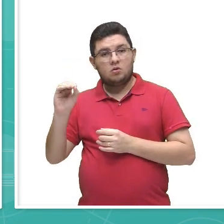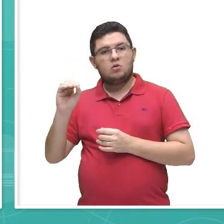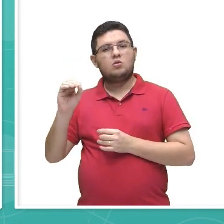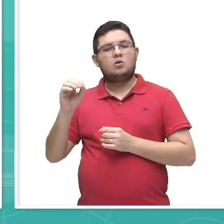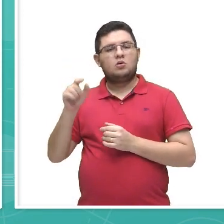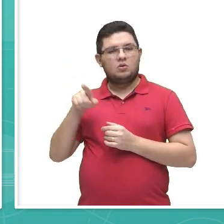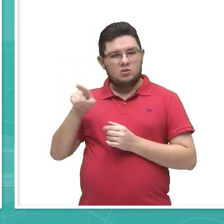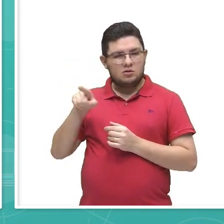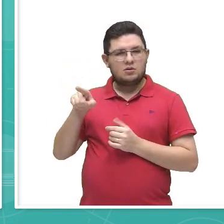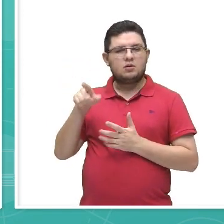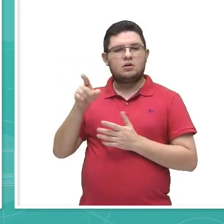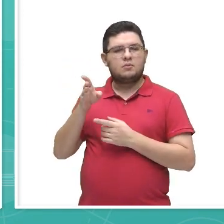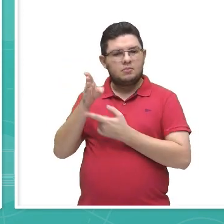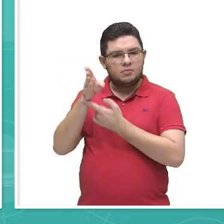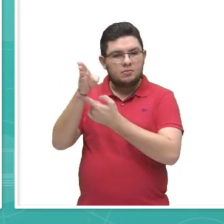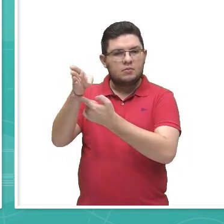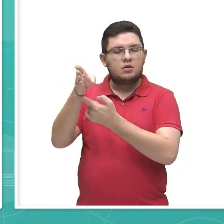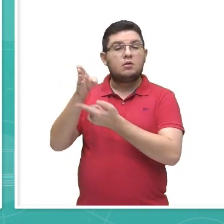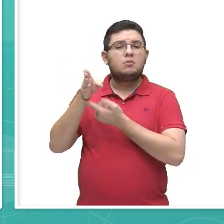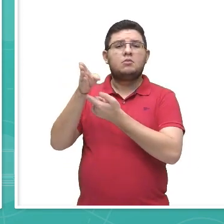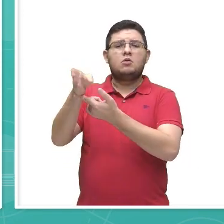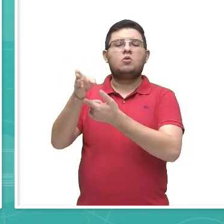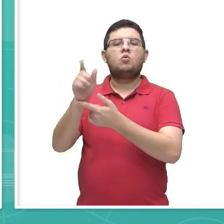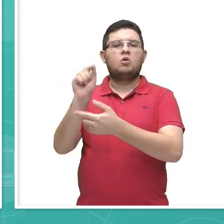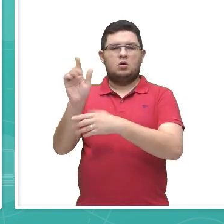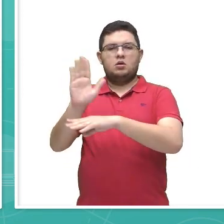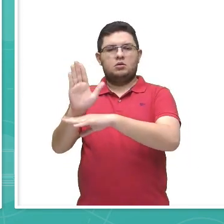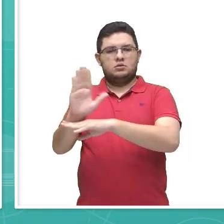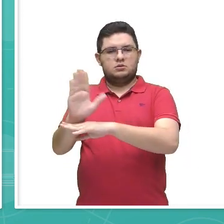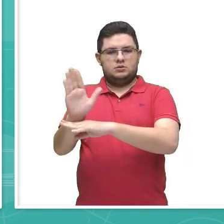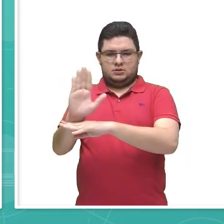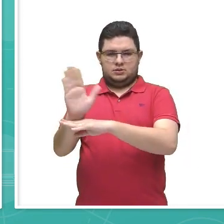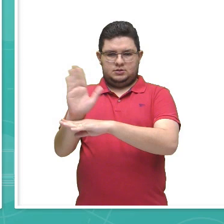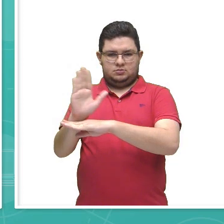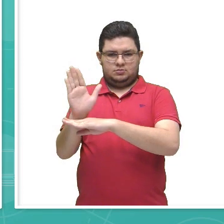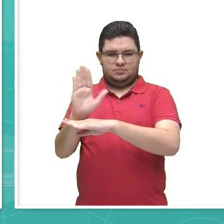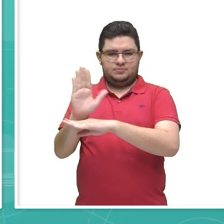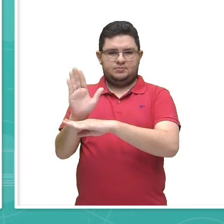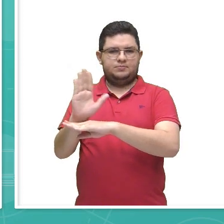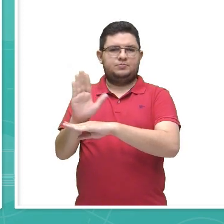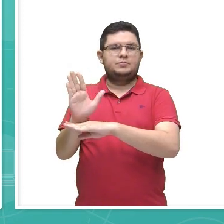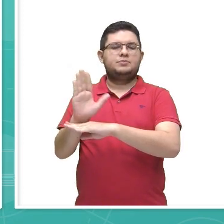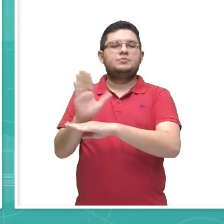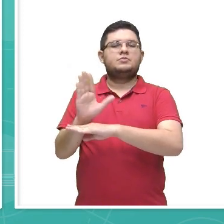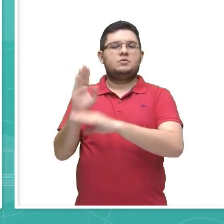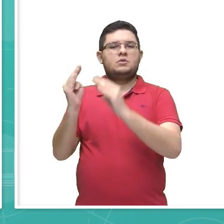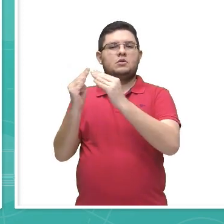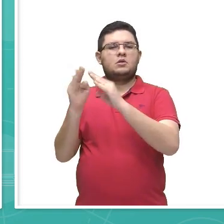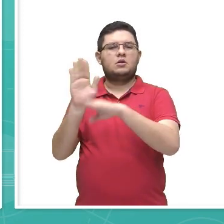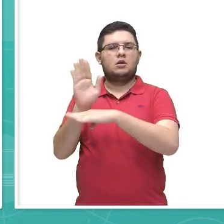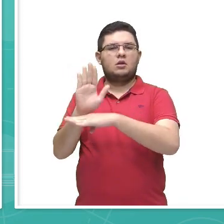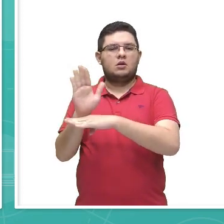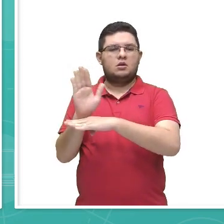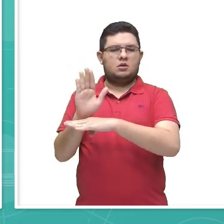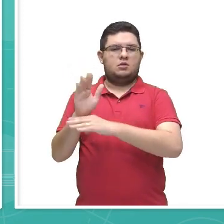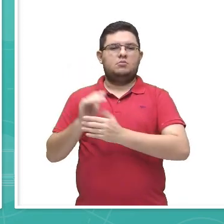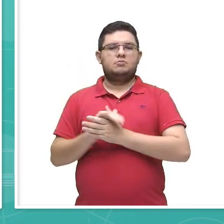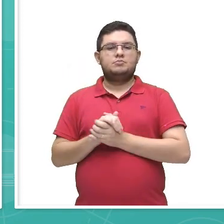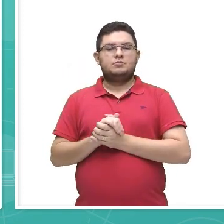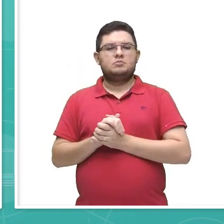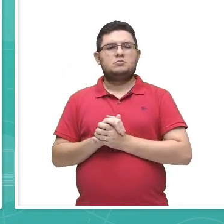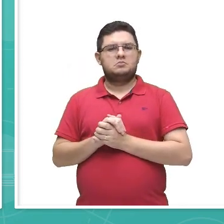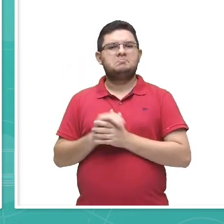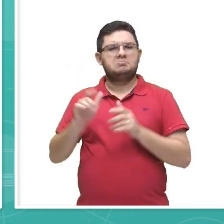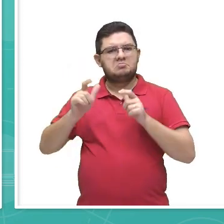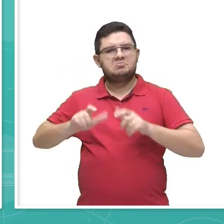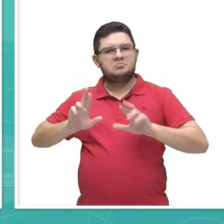novo aqui, o verbo ir para. Dessa vez, qual é o local? Go to the cinema, ir ao cinema, um outro local